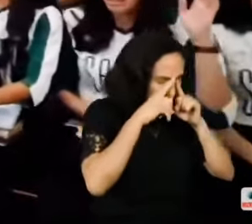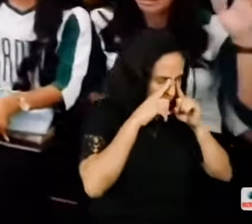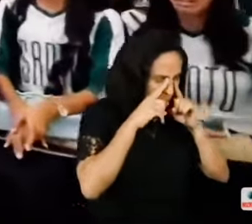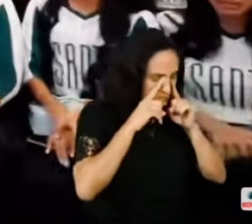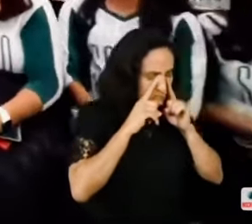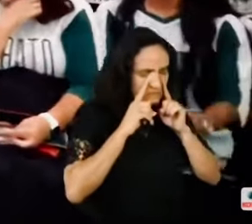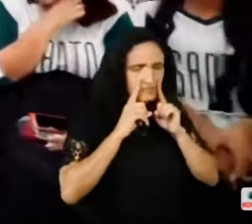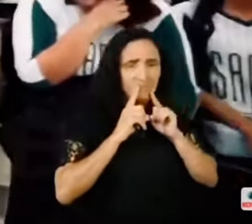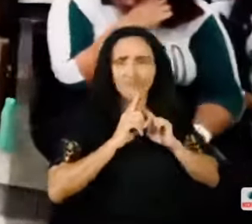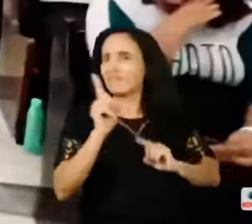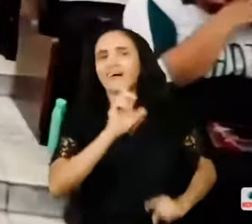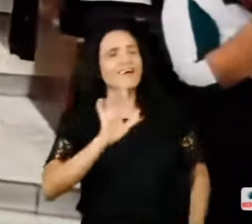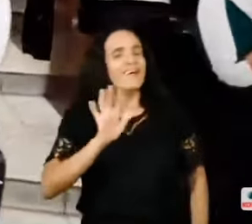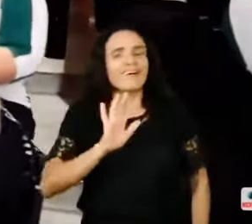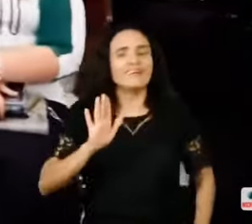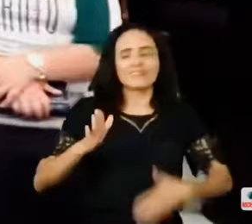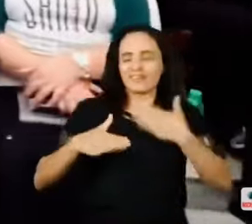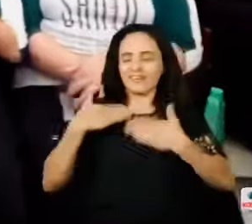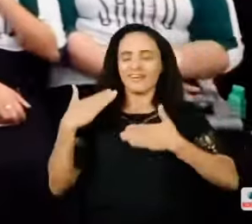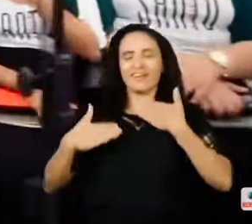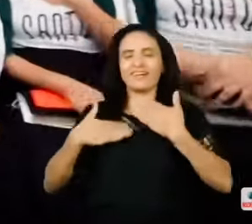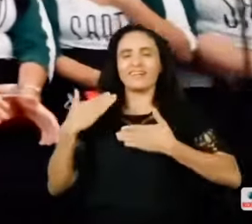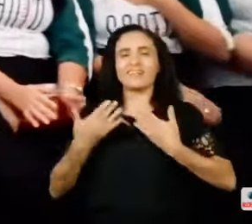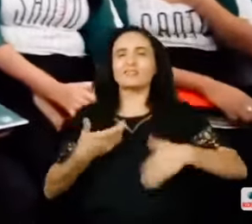Abra a boca, que ele está aqui nesta noite.